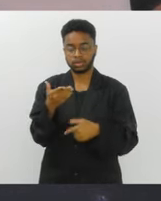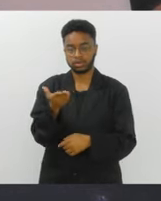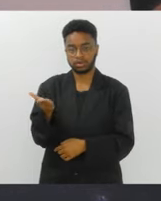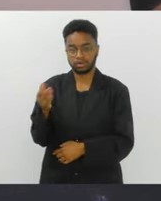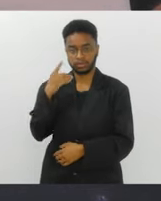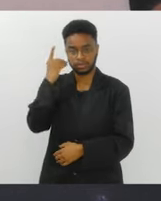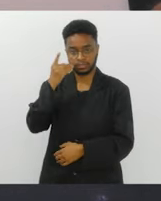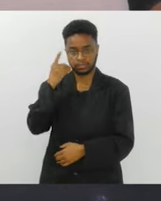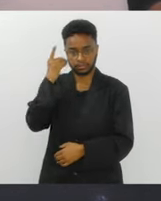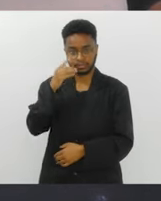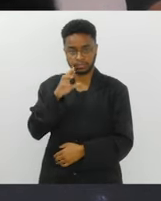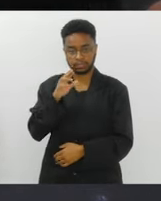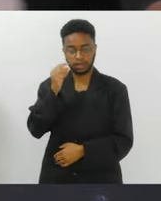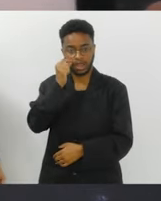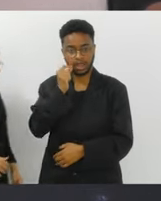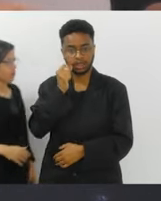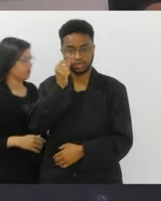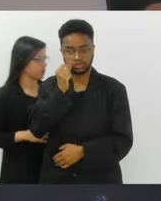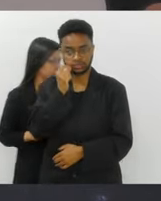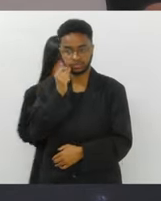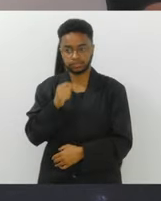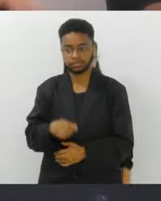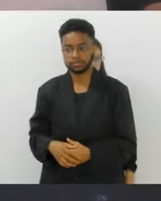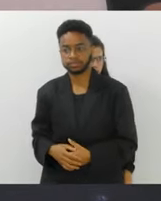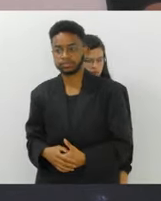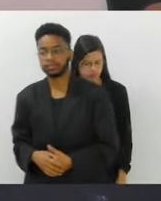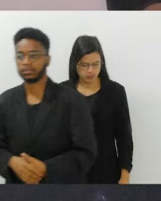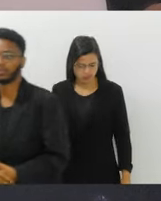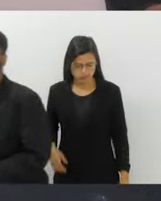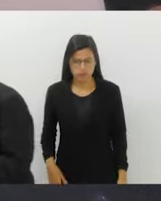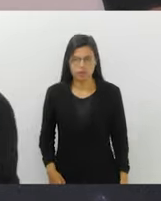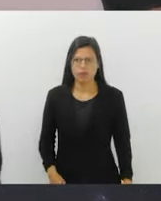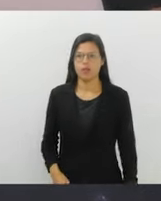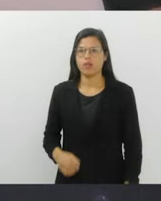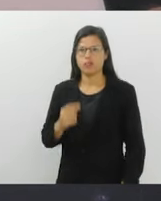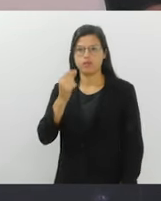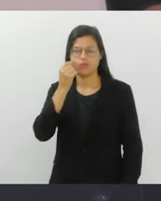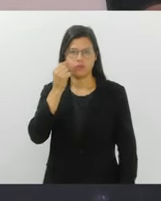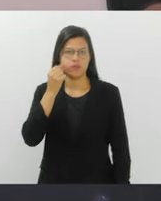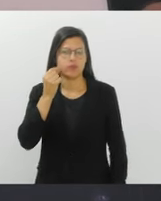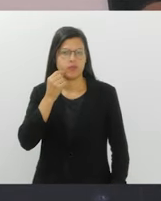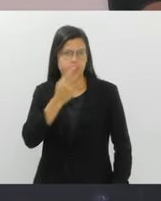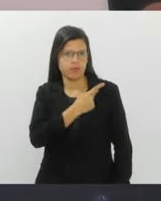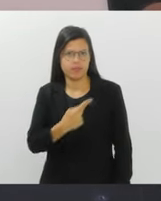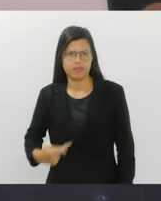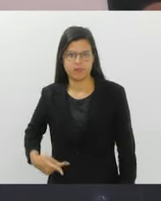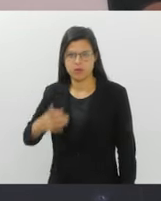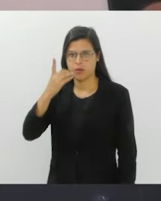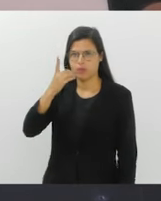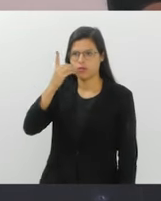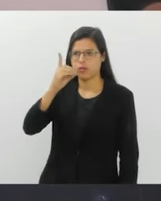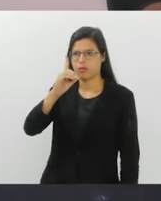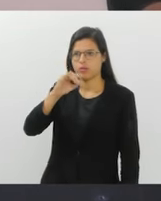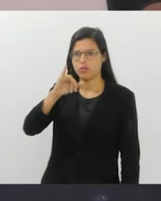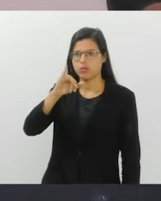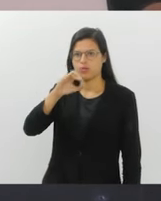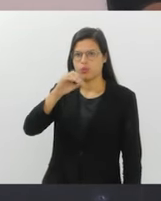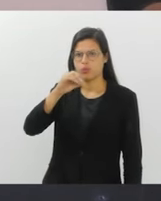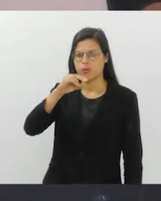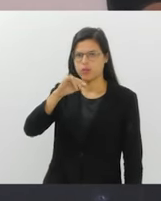deputados Ratinho e do meu presidente aqui, deputado Dionísio, a gente